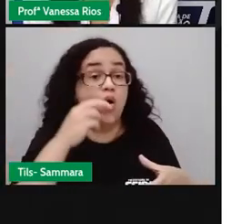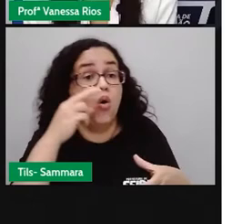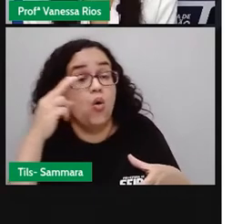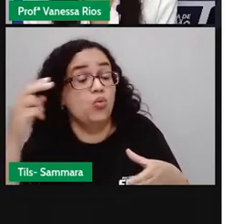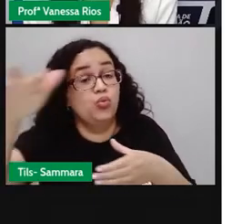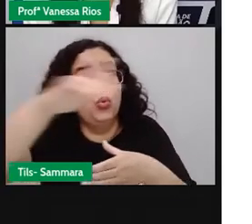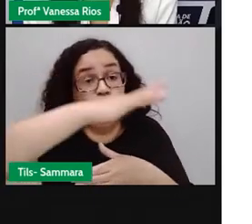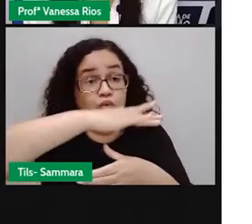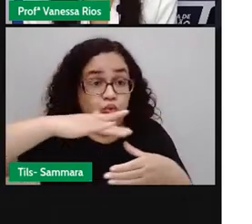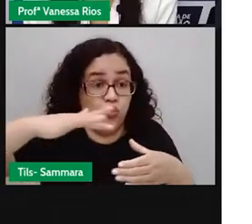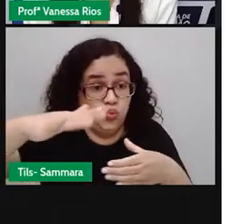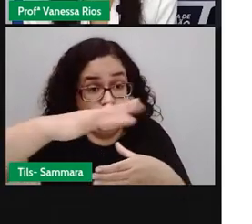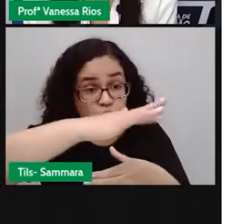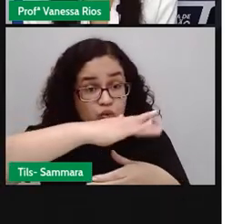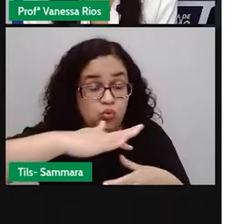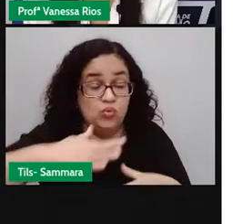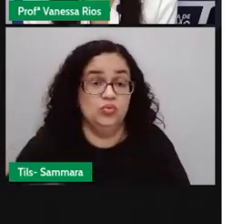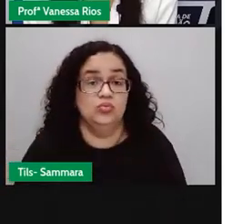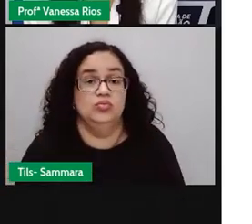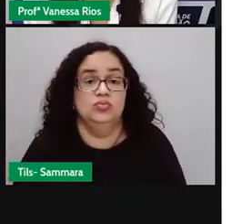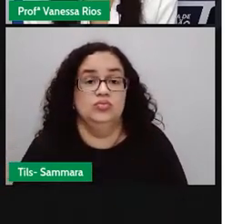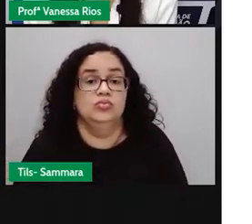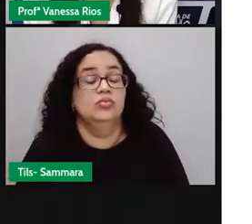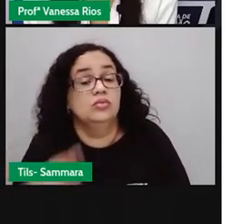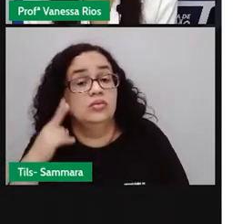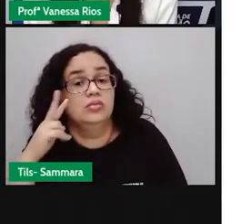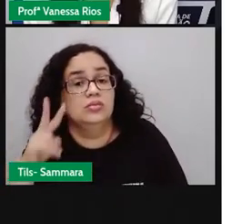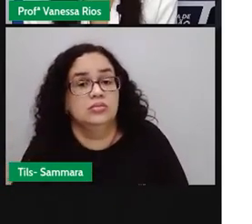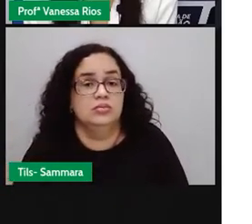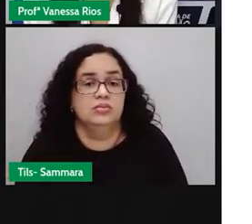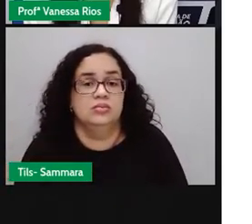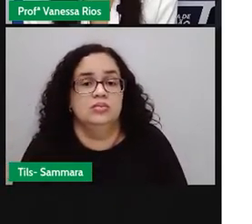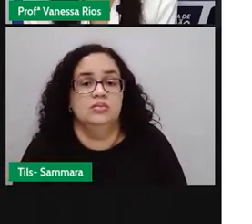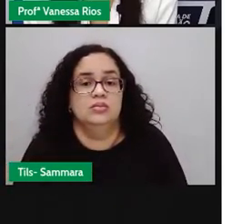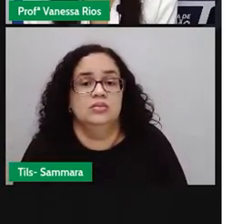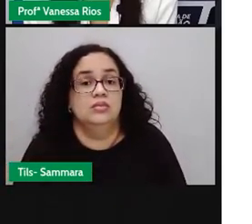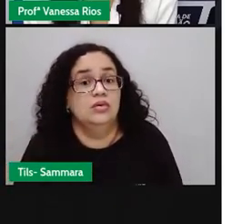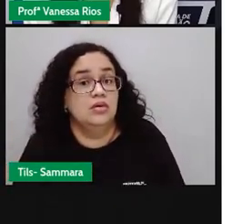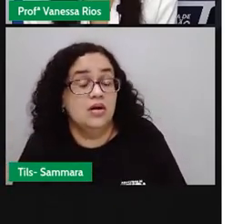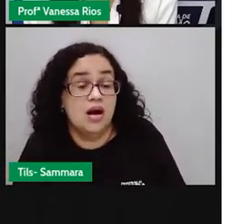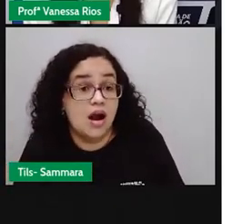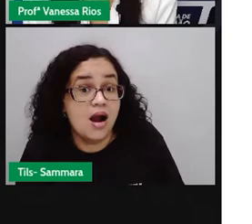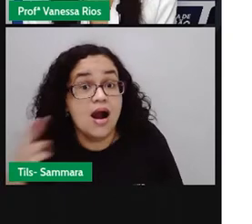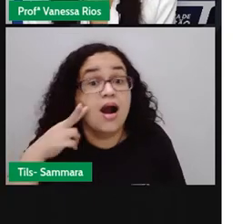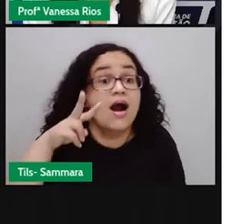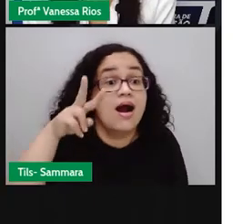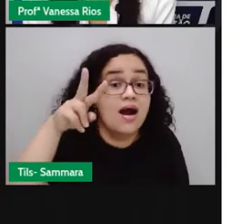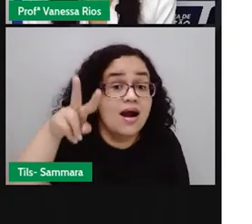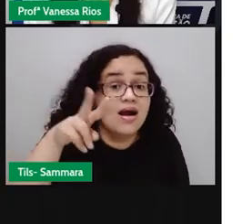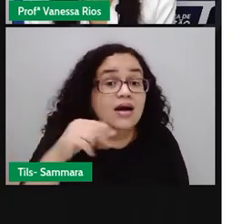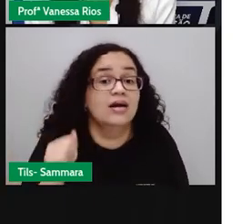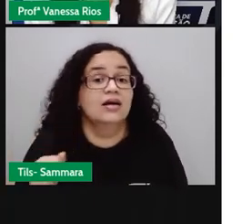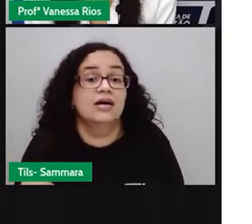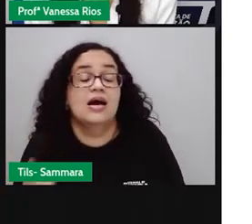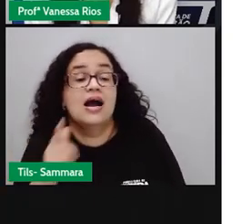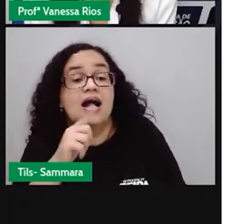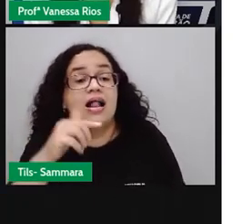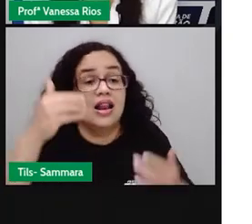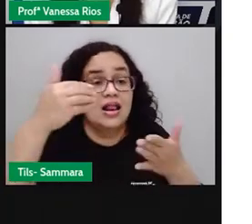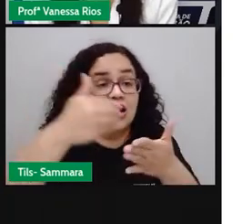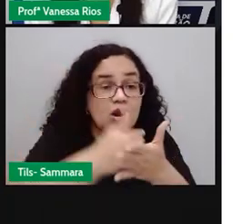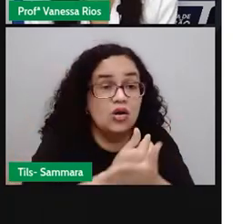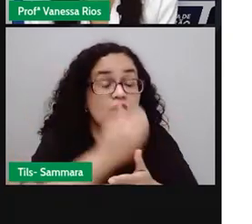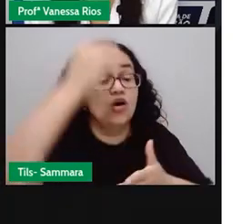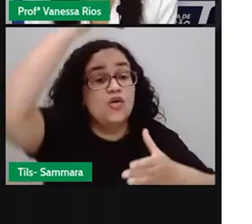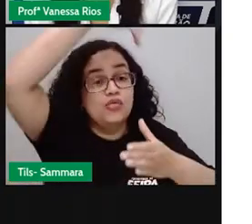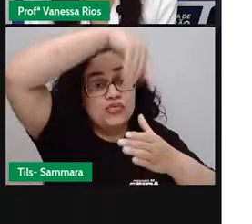ou afunda? Vamos para o teste? Olha só, gente, a colher de metal,